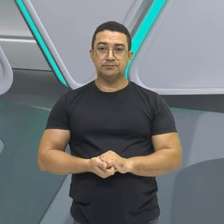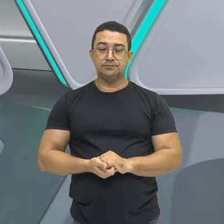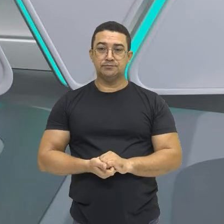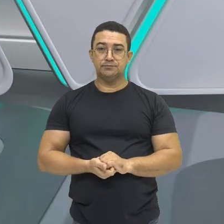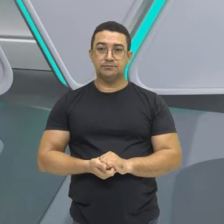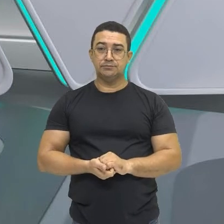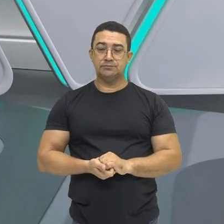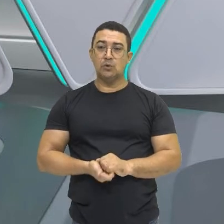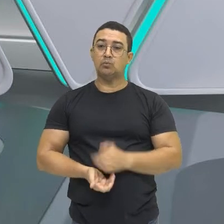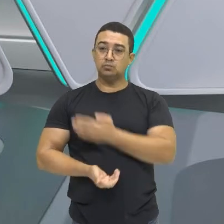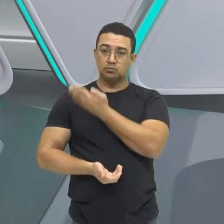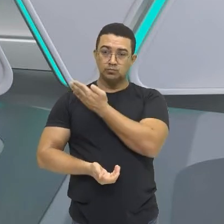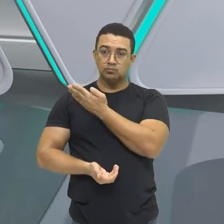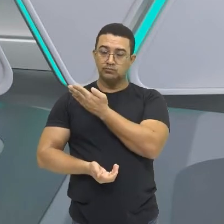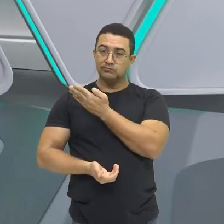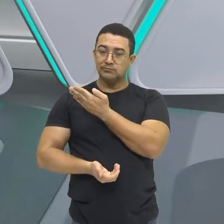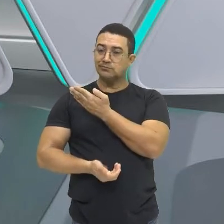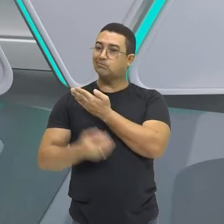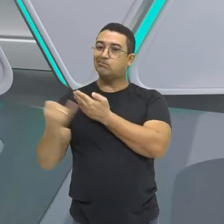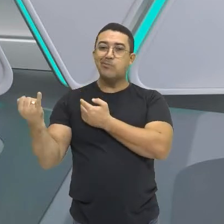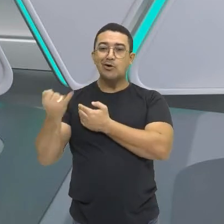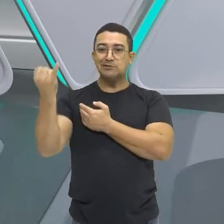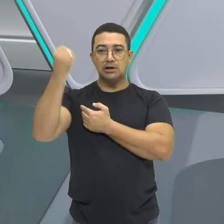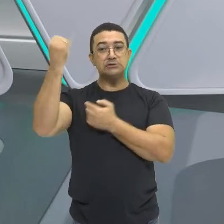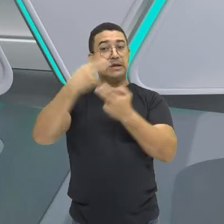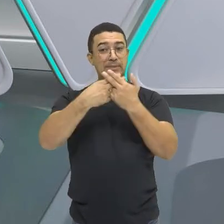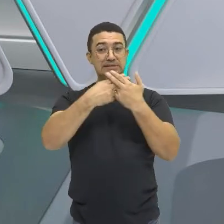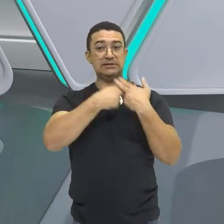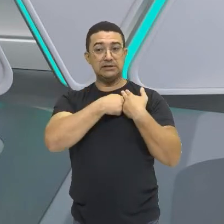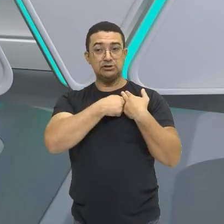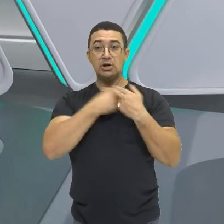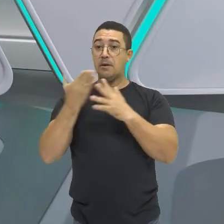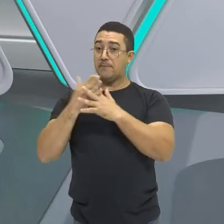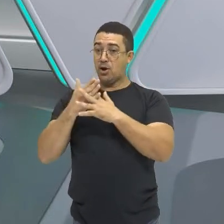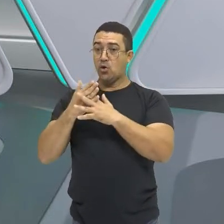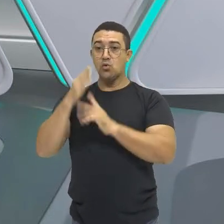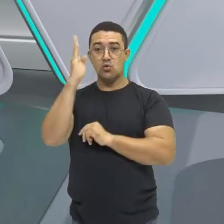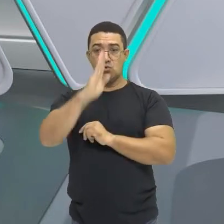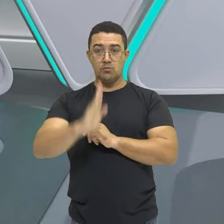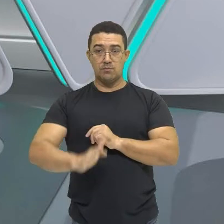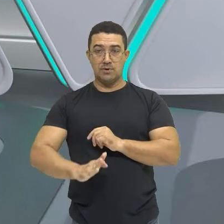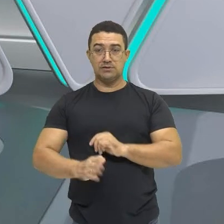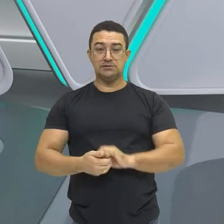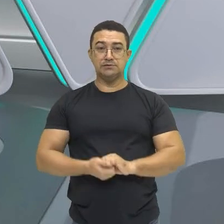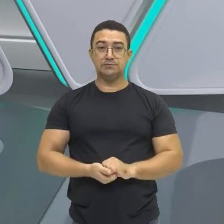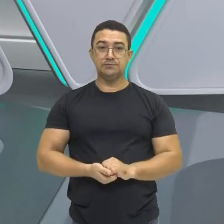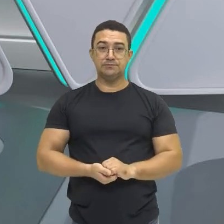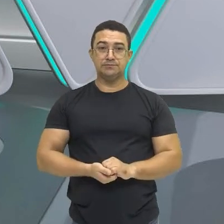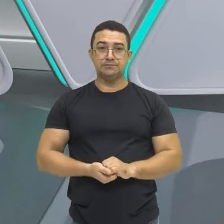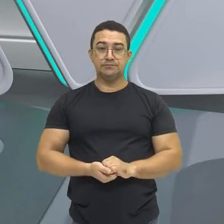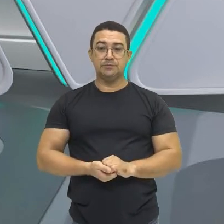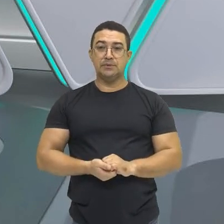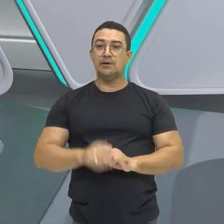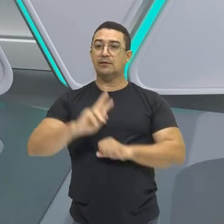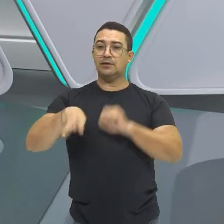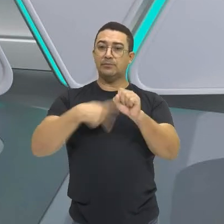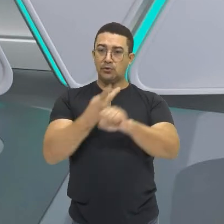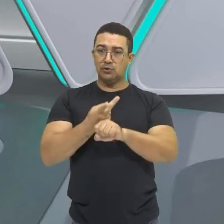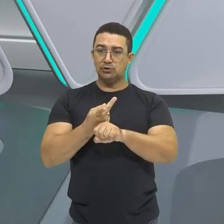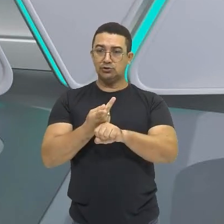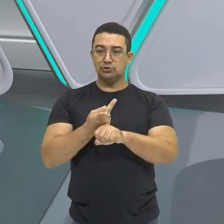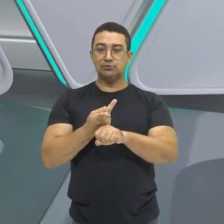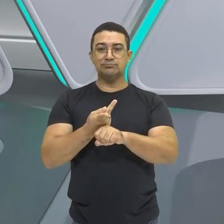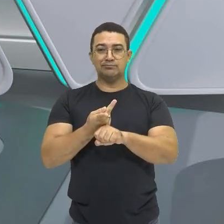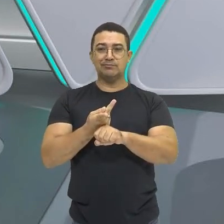ele foi o grande representante do barroco no Brasil. Então, Aleijadinho. Passando desse período que vai trazer